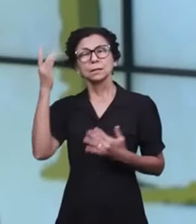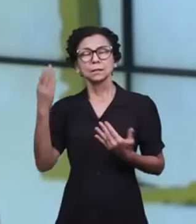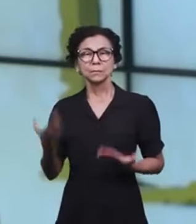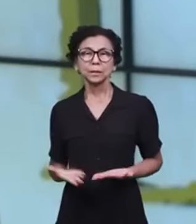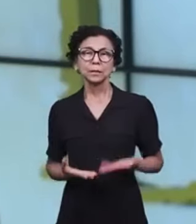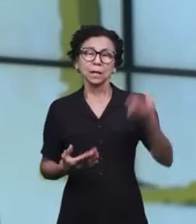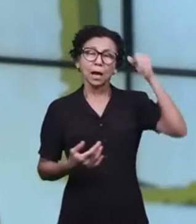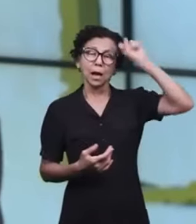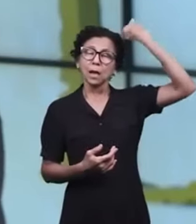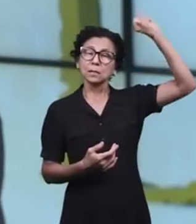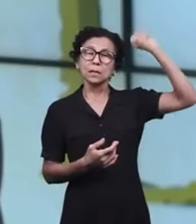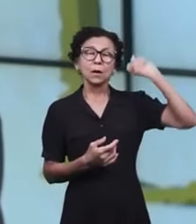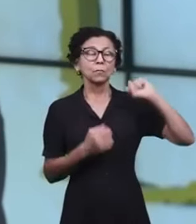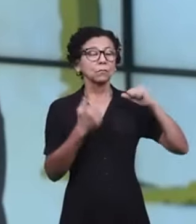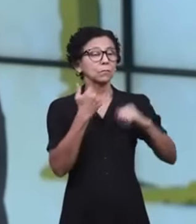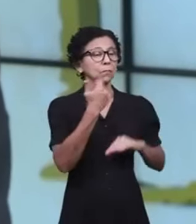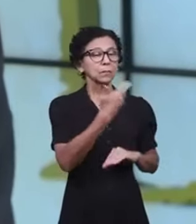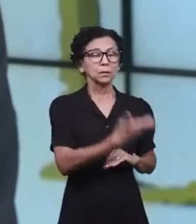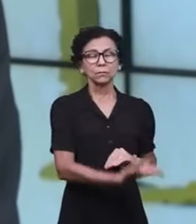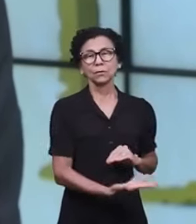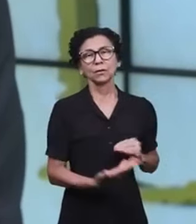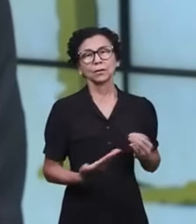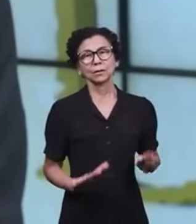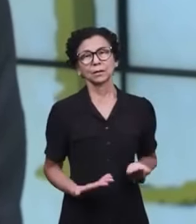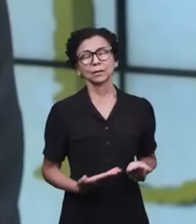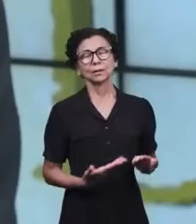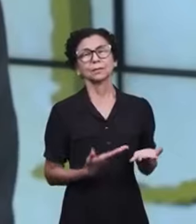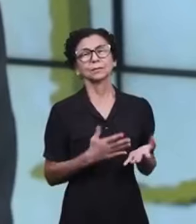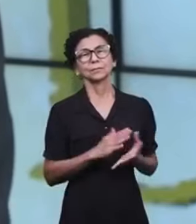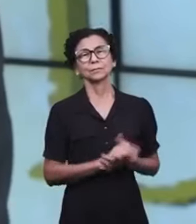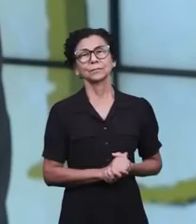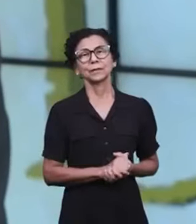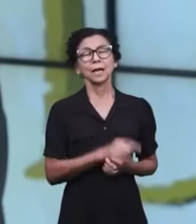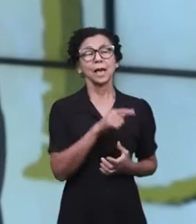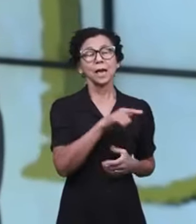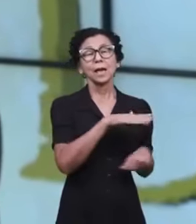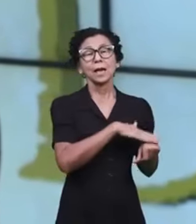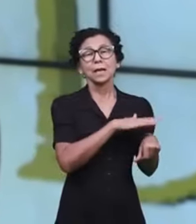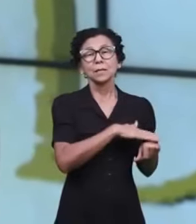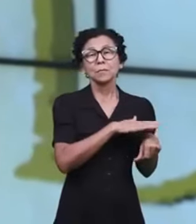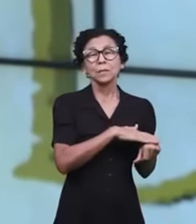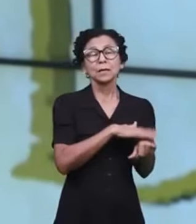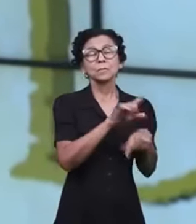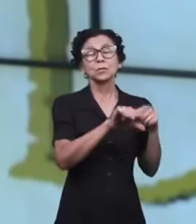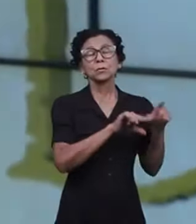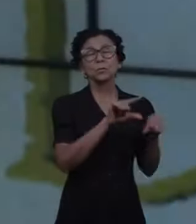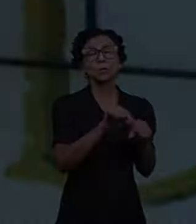no culto coisas, né, amalequitas nesse conceito errôneo do que é melhor para o Senhor.